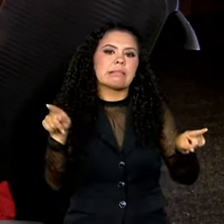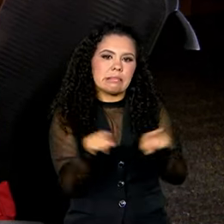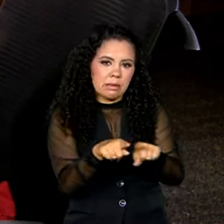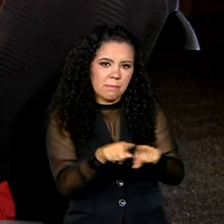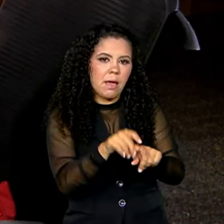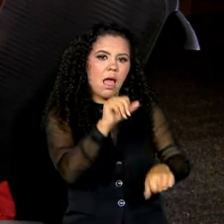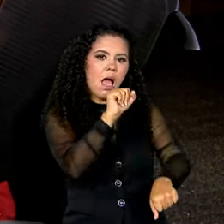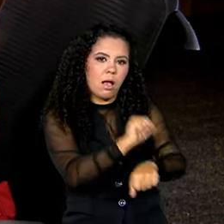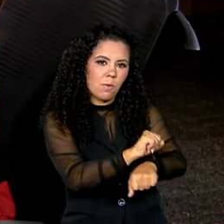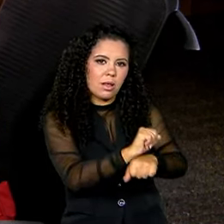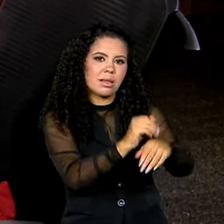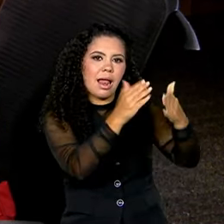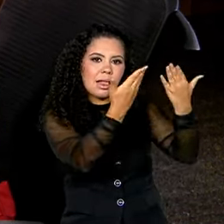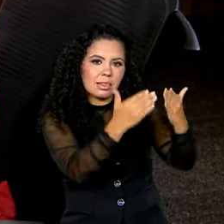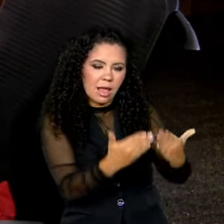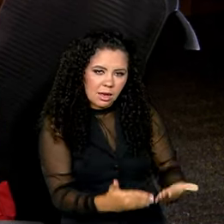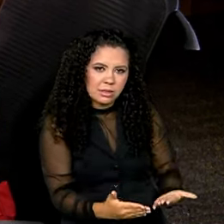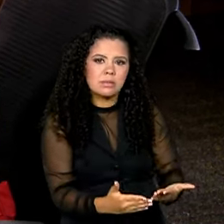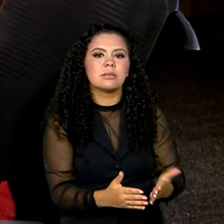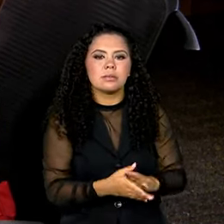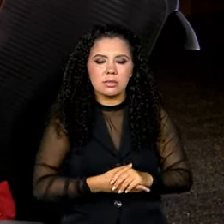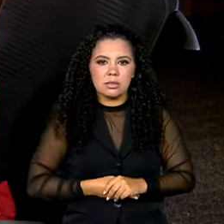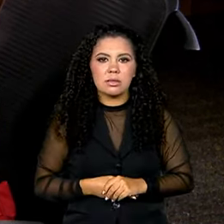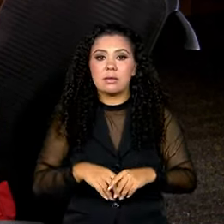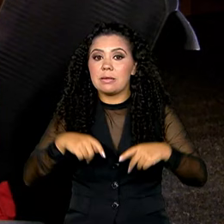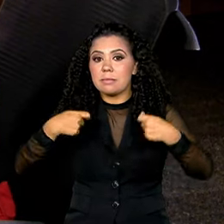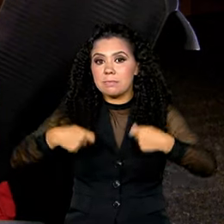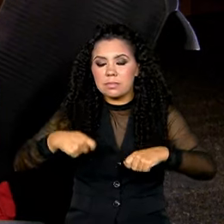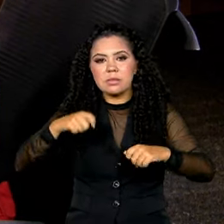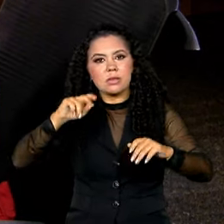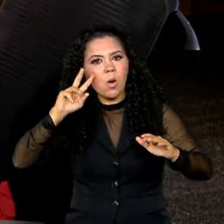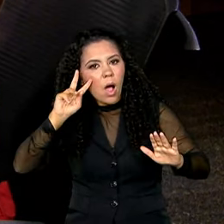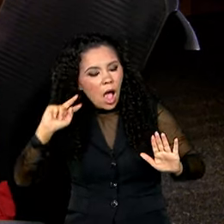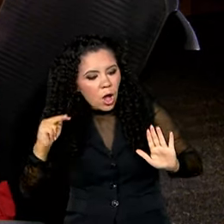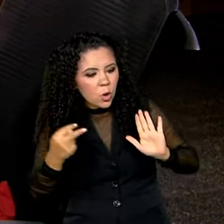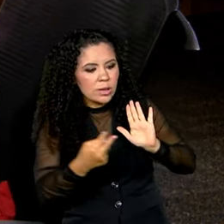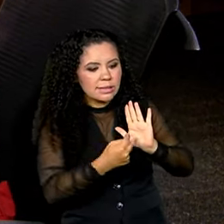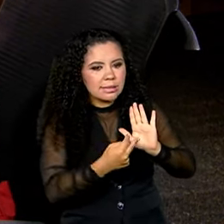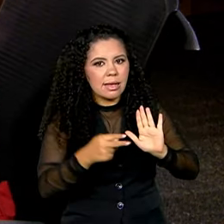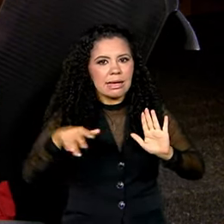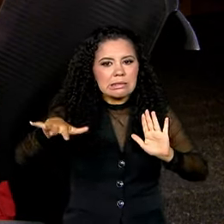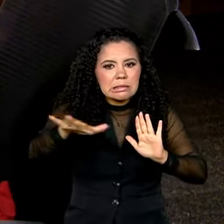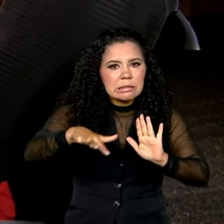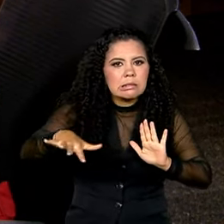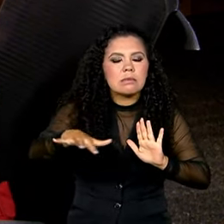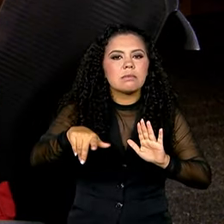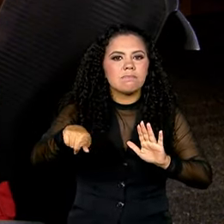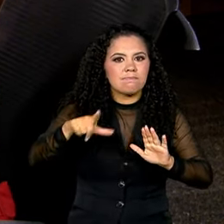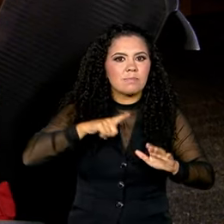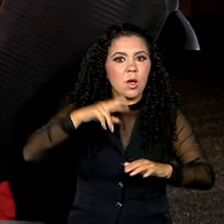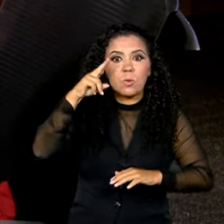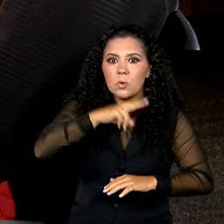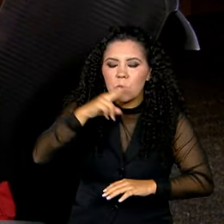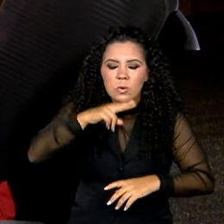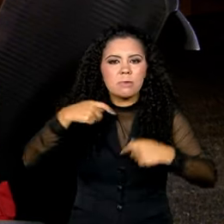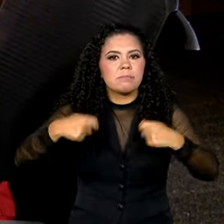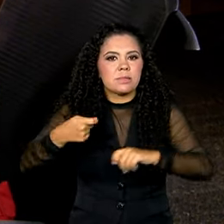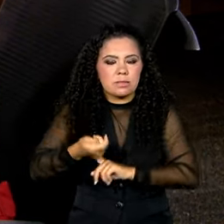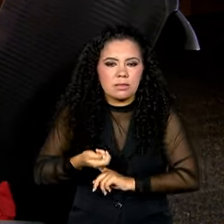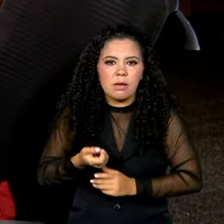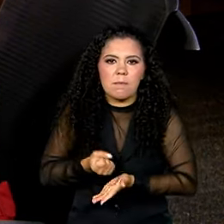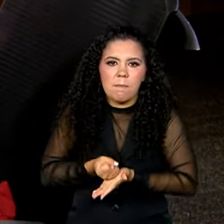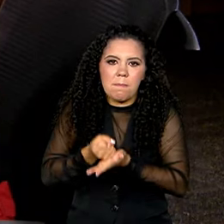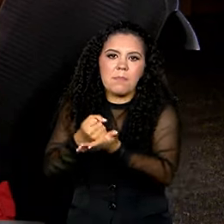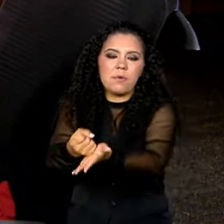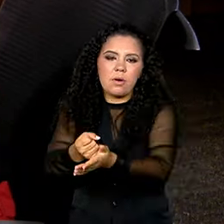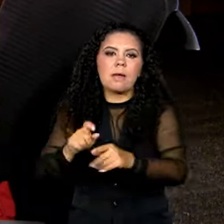municípios tiveram a sua análise, tiveram o estado de emergência reconhecido pela Defesa Civil e, portanto, o presidente Lula